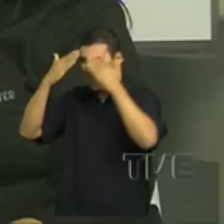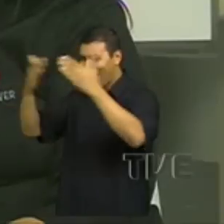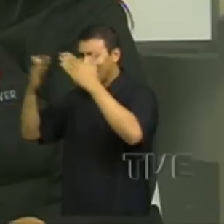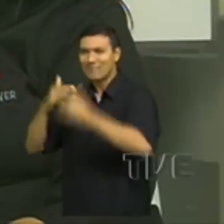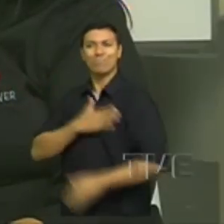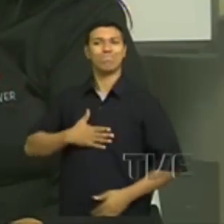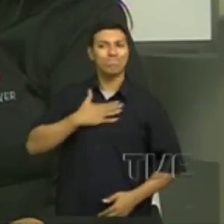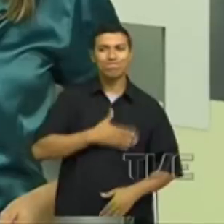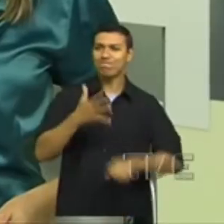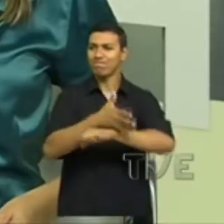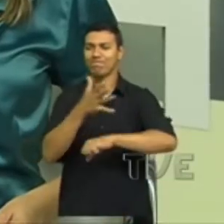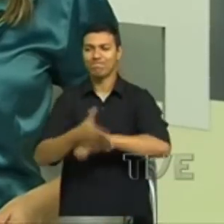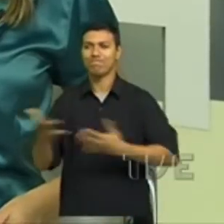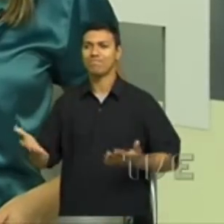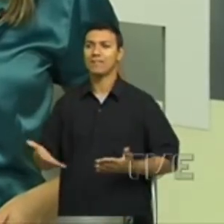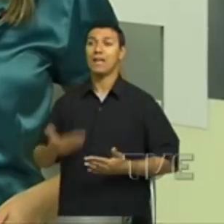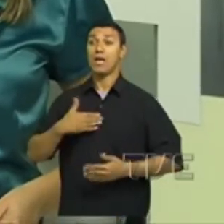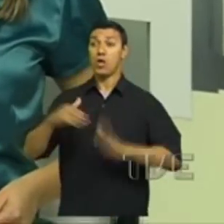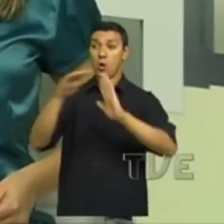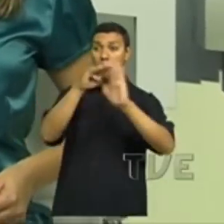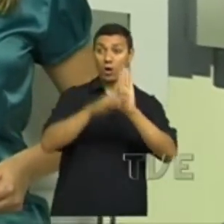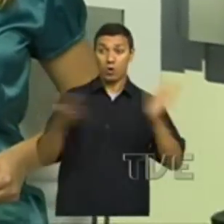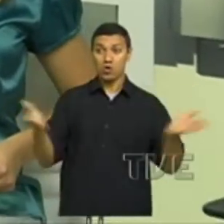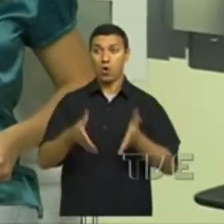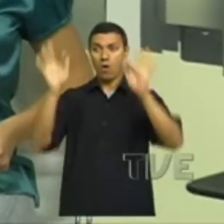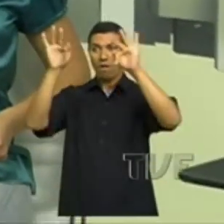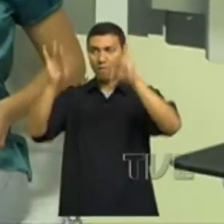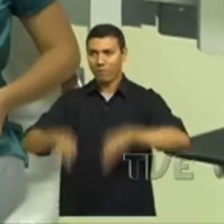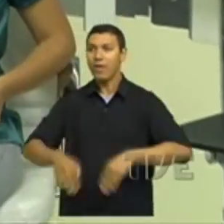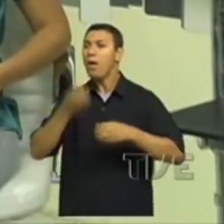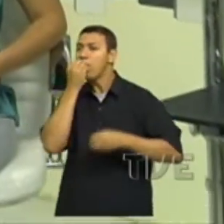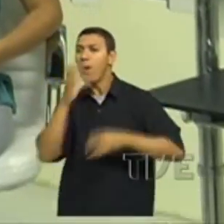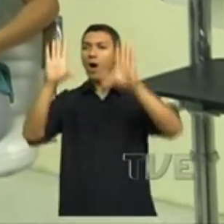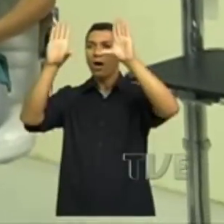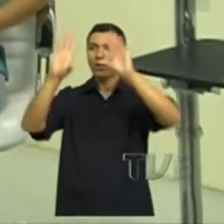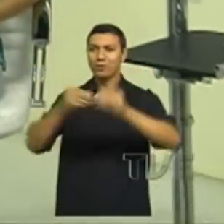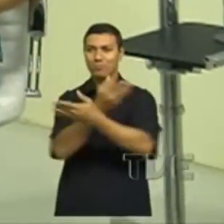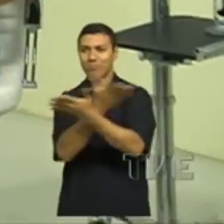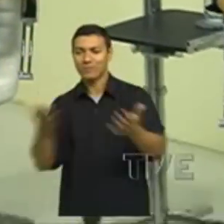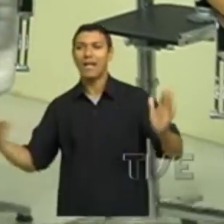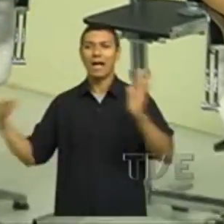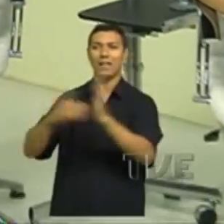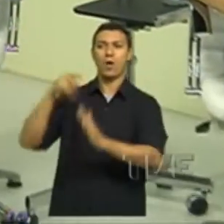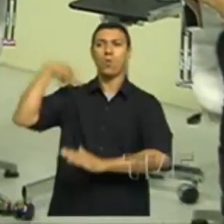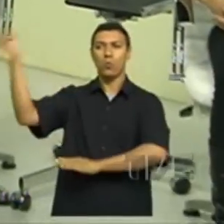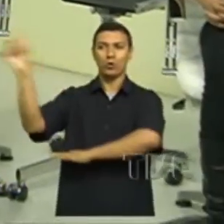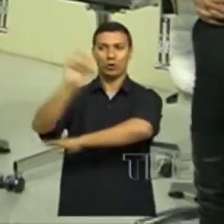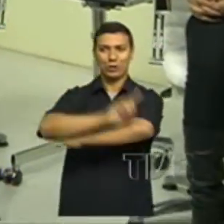obrigada. Obrigada. E o Cidadania de hoje fica por aqui. Uma boa noite para você e até a próxima edição. Música.